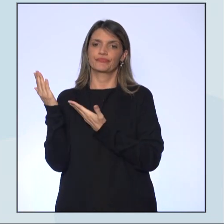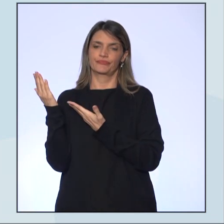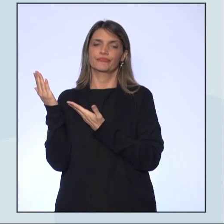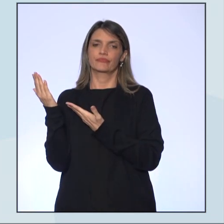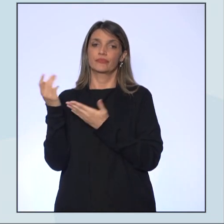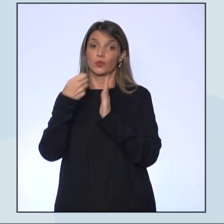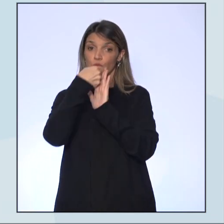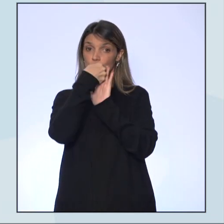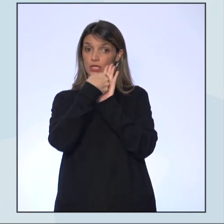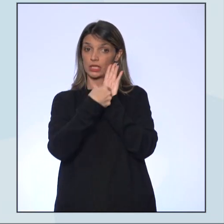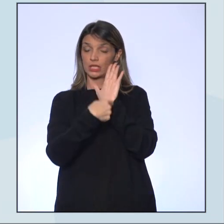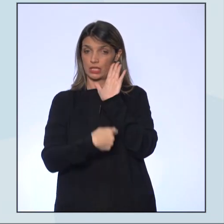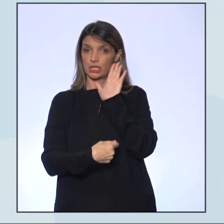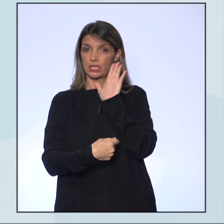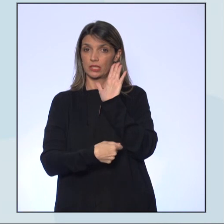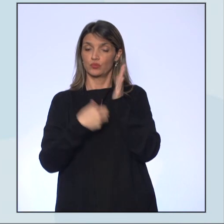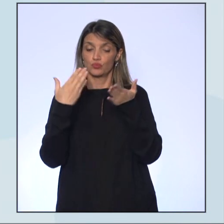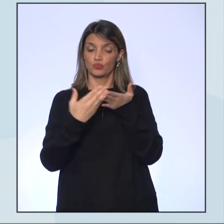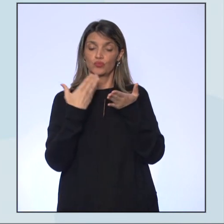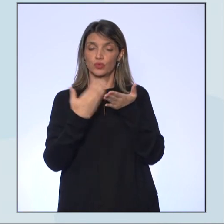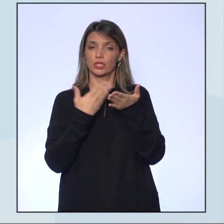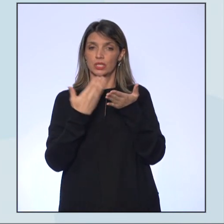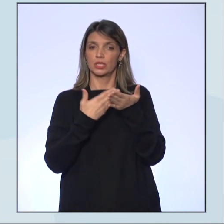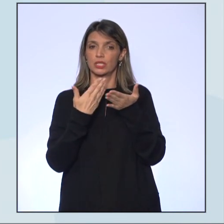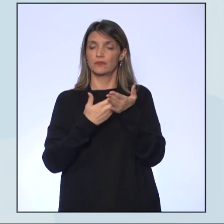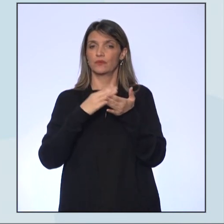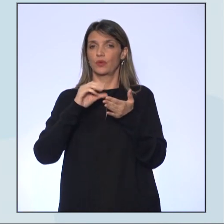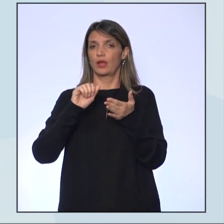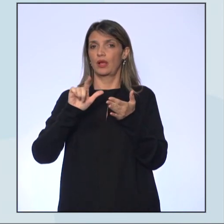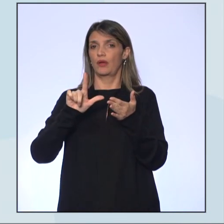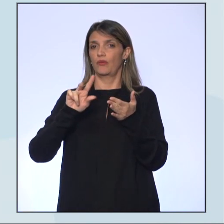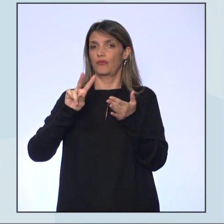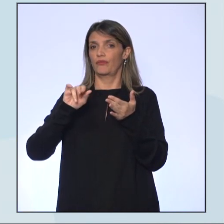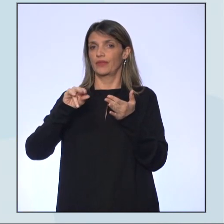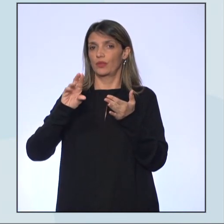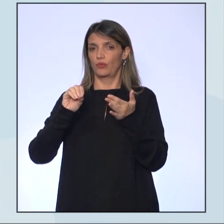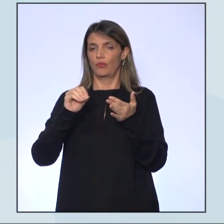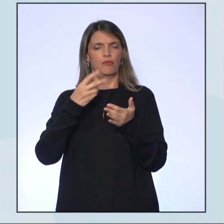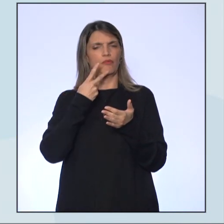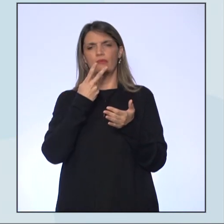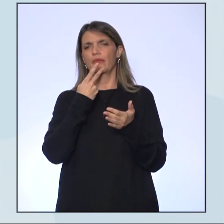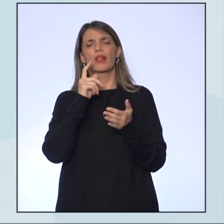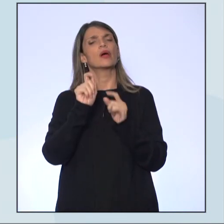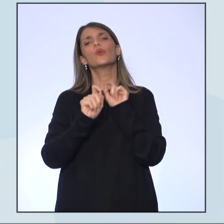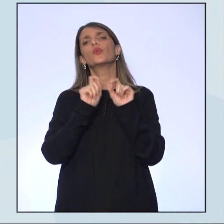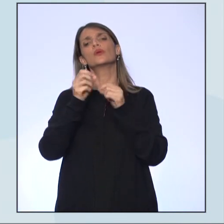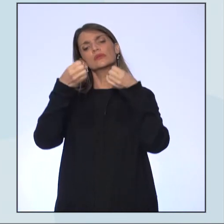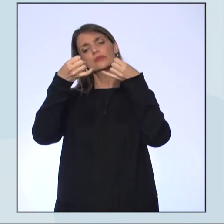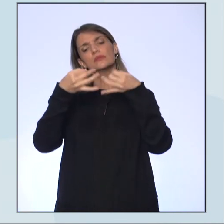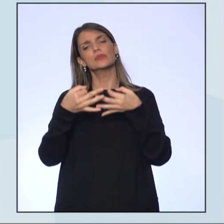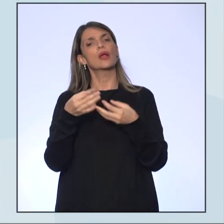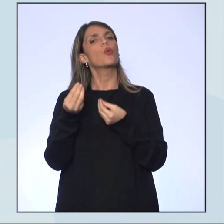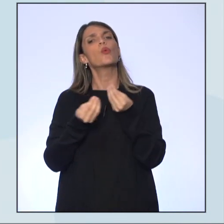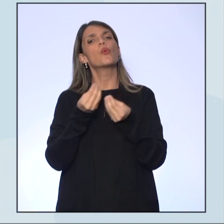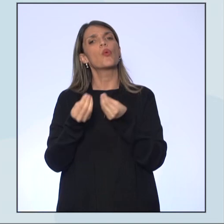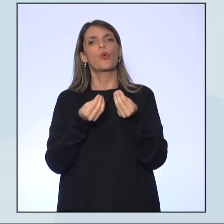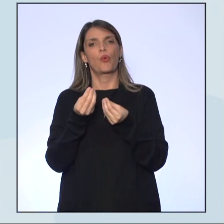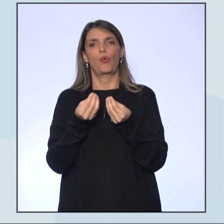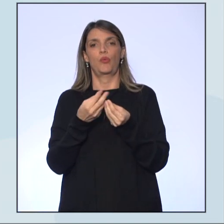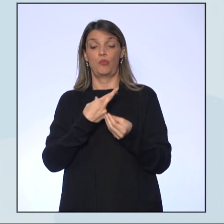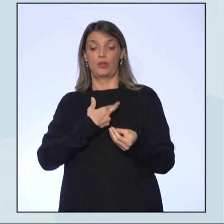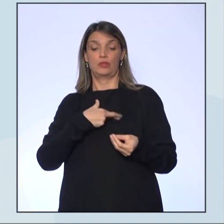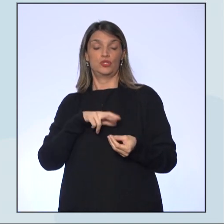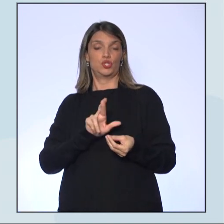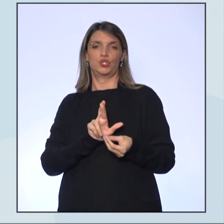texto, né? Um trecho do texto do Calvino, né? Onde ele vai falar um pouquinho sobre a posição dessa